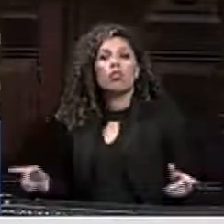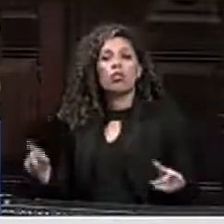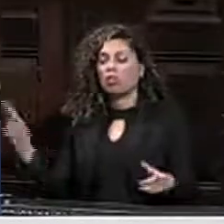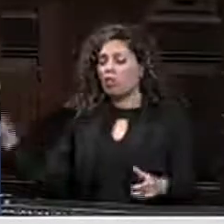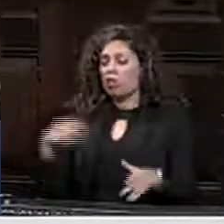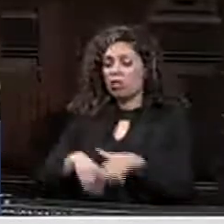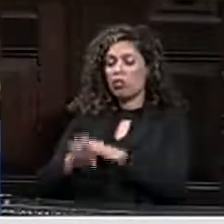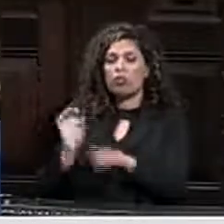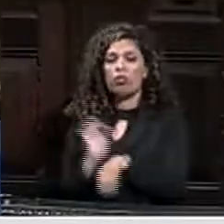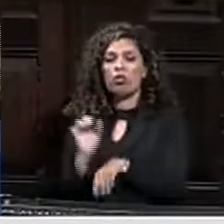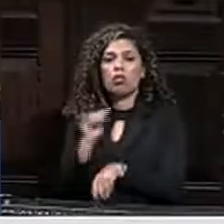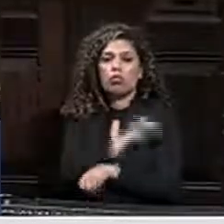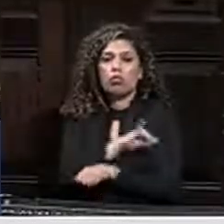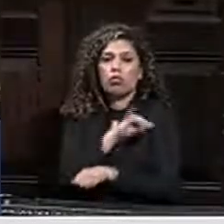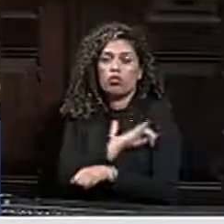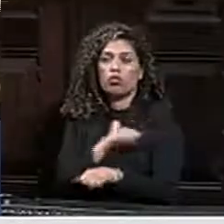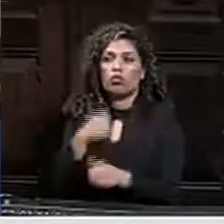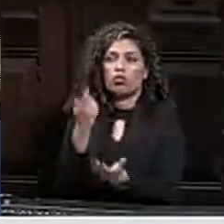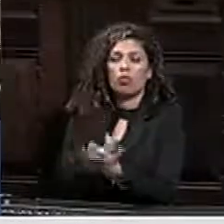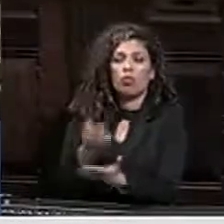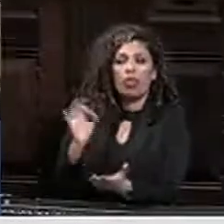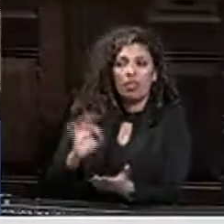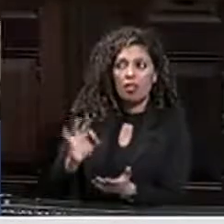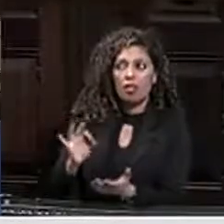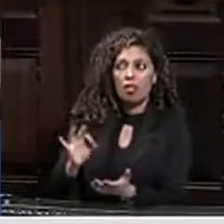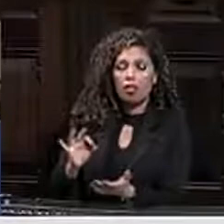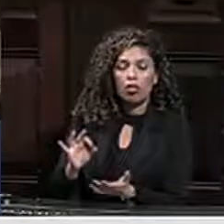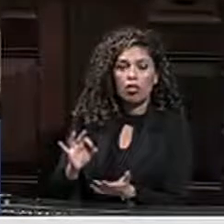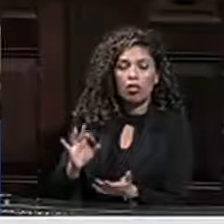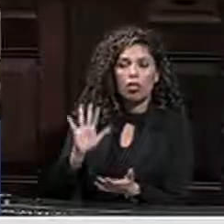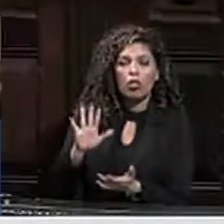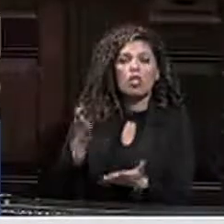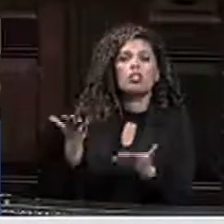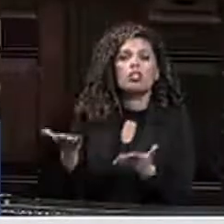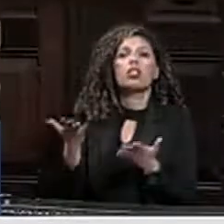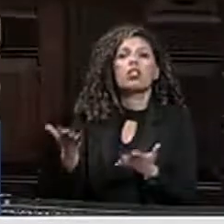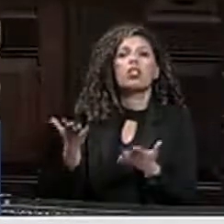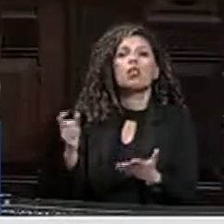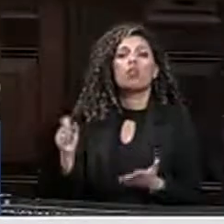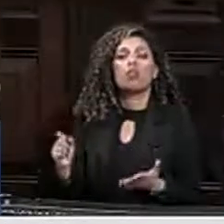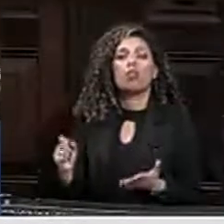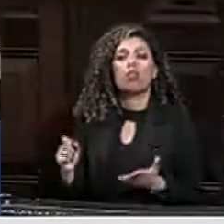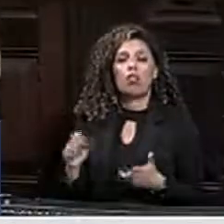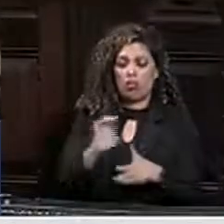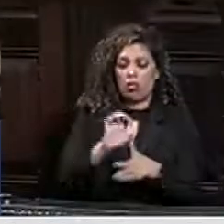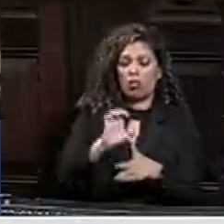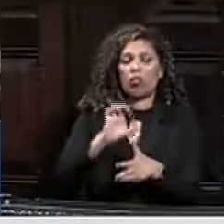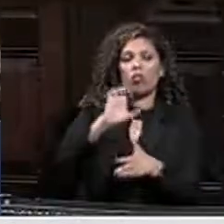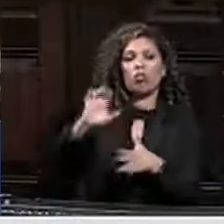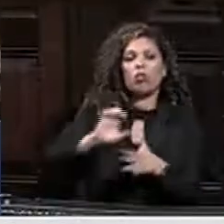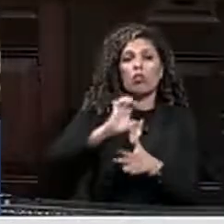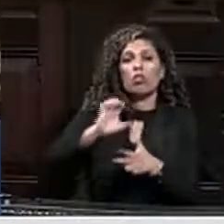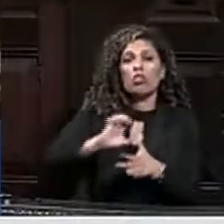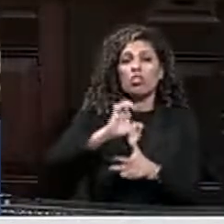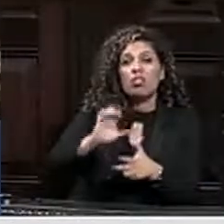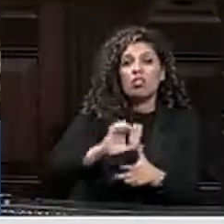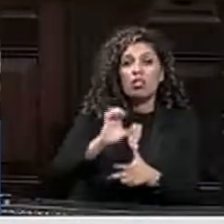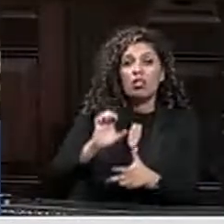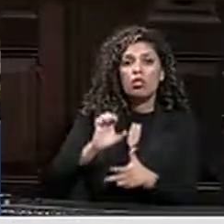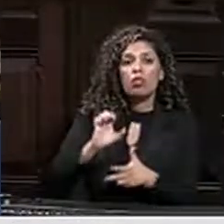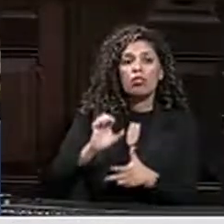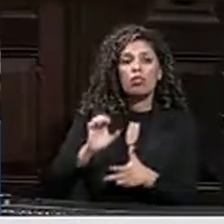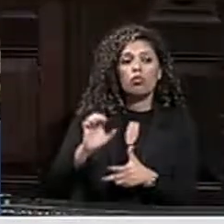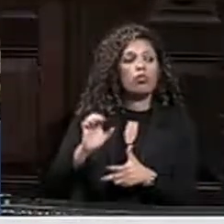cá, como benesses que passa a ser dar, inclusive aquelas que são devedoras do Estado. Então há um descuido, há